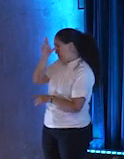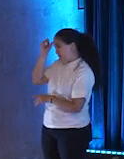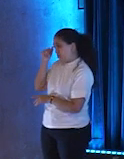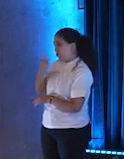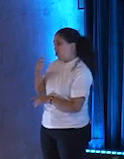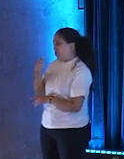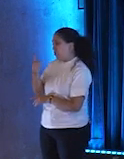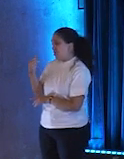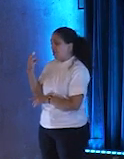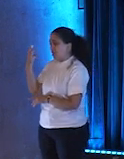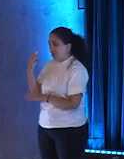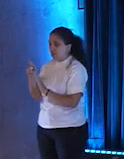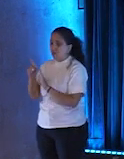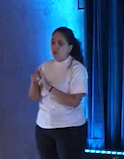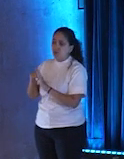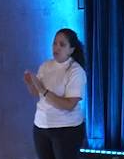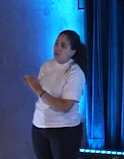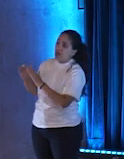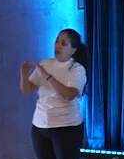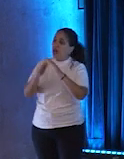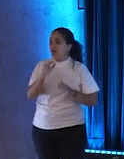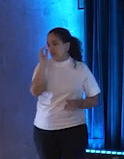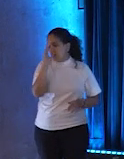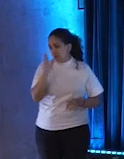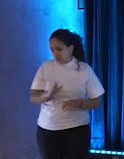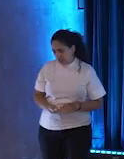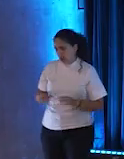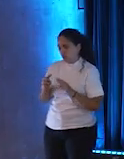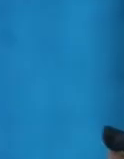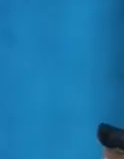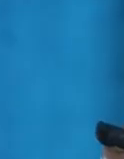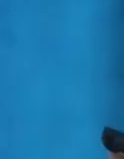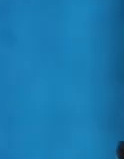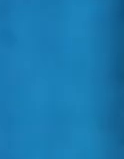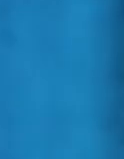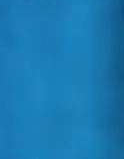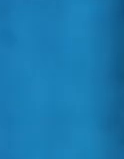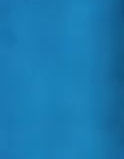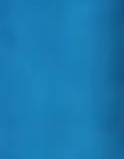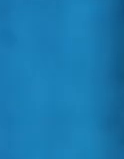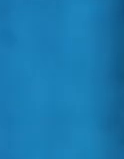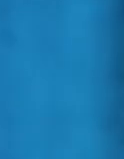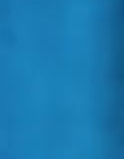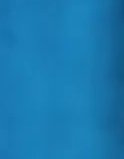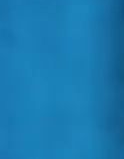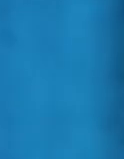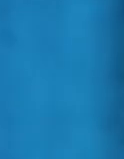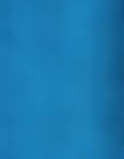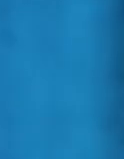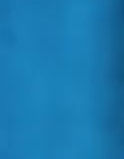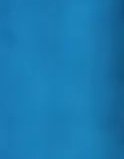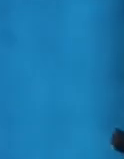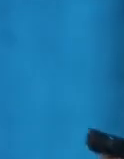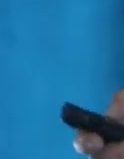2013, no âmbito do projeto Casas do Brasil, do Museu da Casa Brasileira. Assim como os armários, os